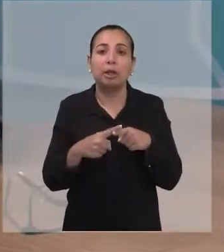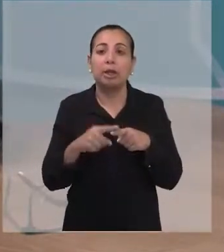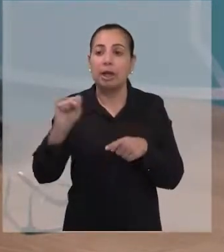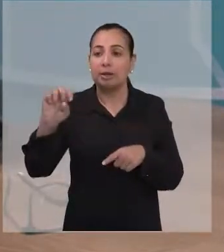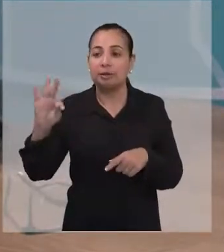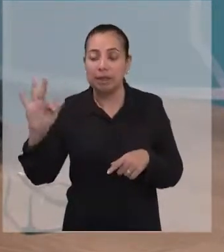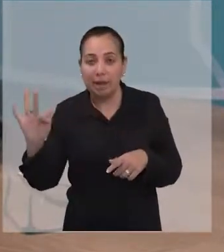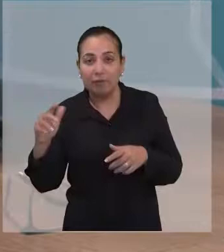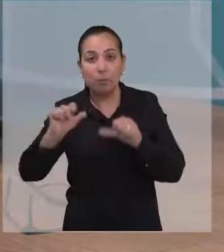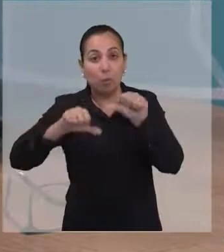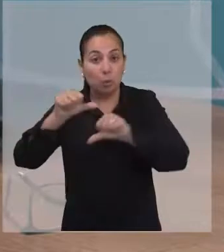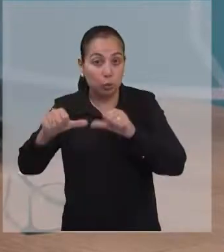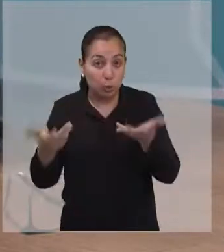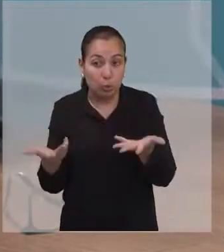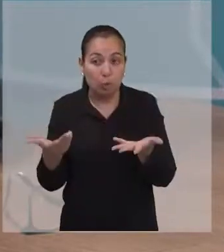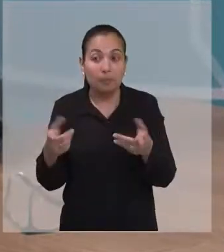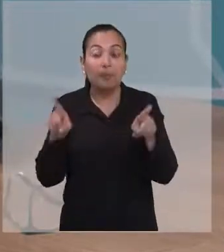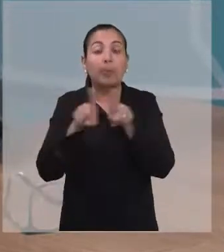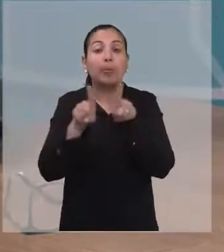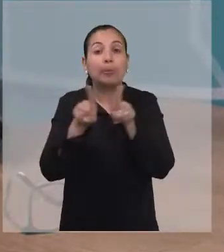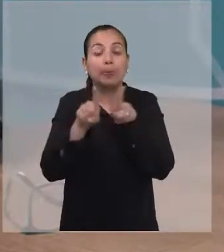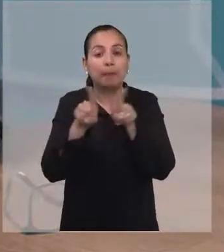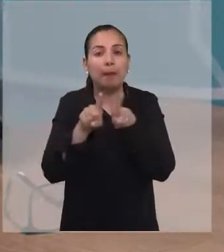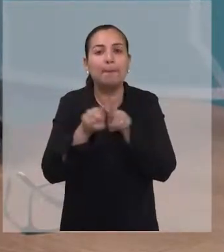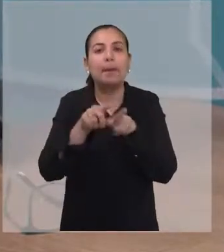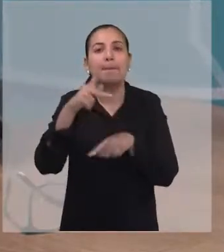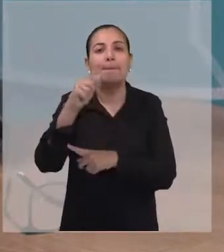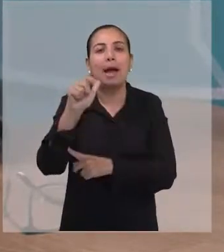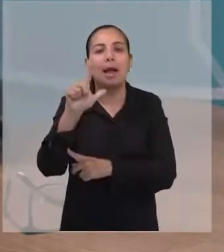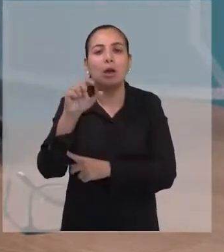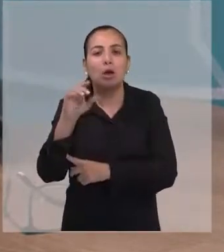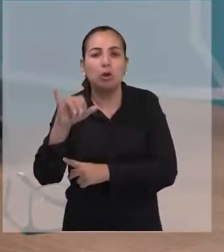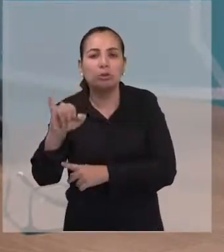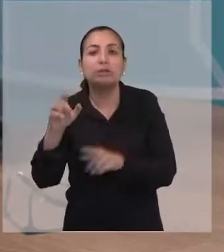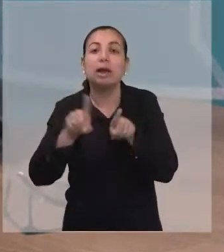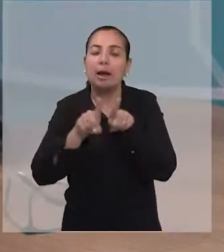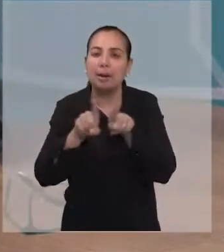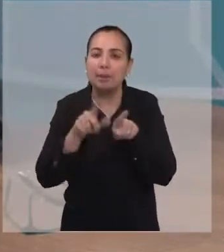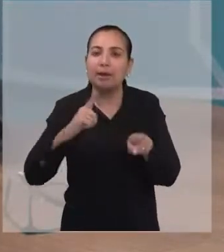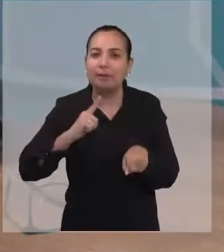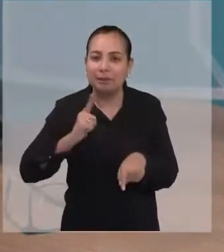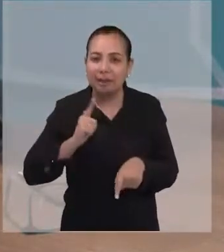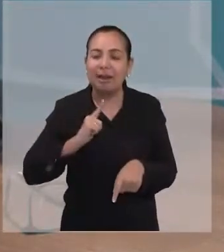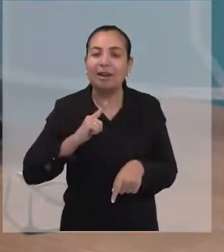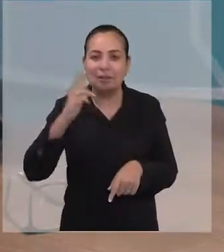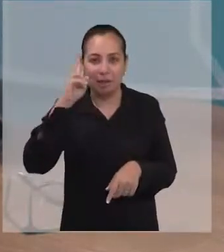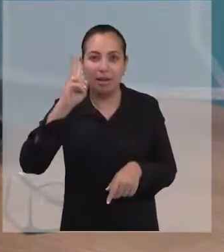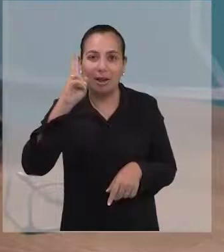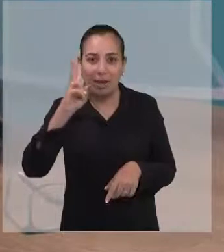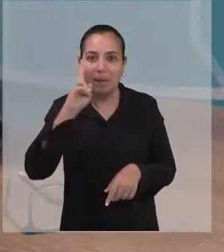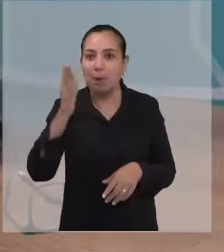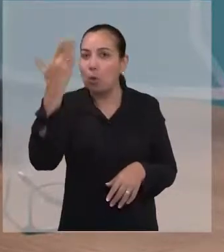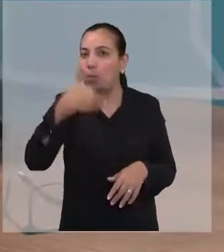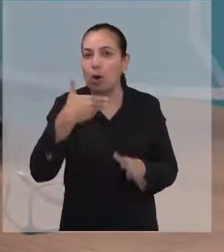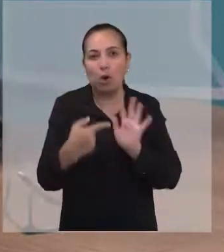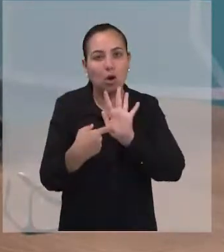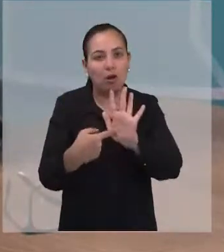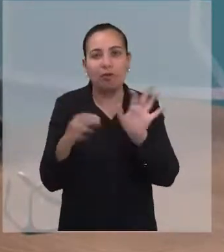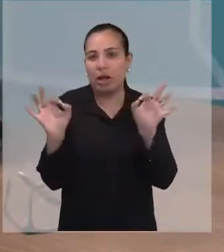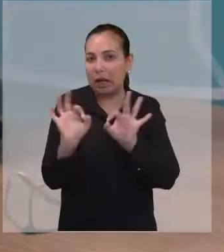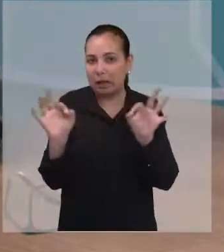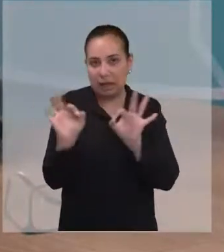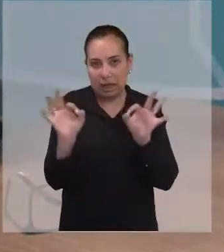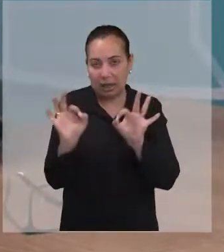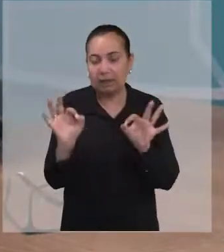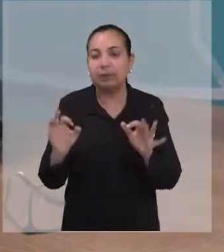mudou. Delação do Palocci 1 semana antes da eleição, aquela delação do Palocci que nunca conseguiu provar para ninguém o